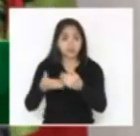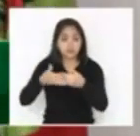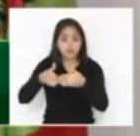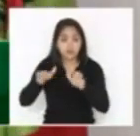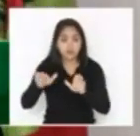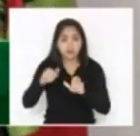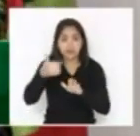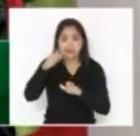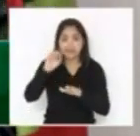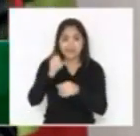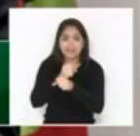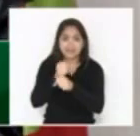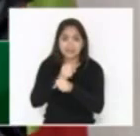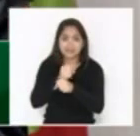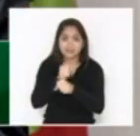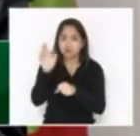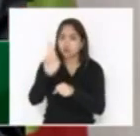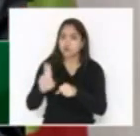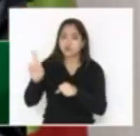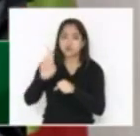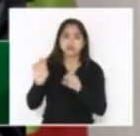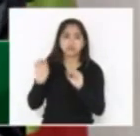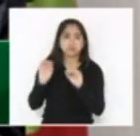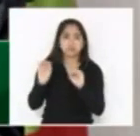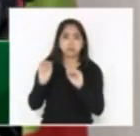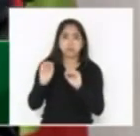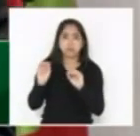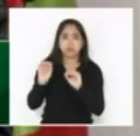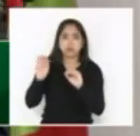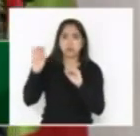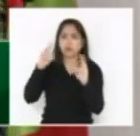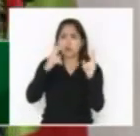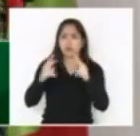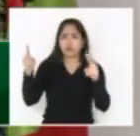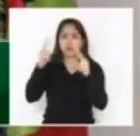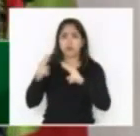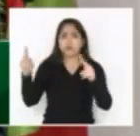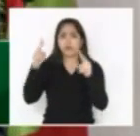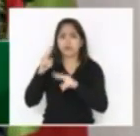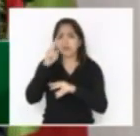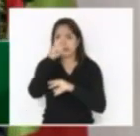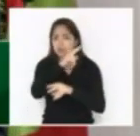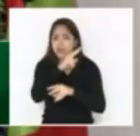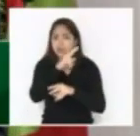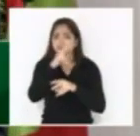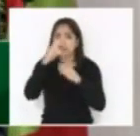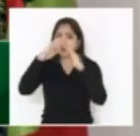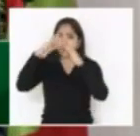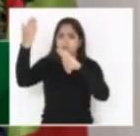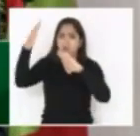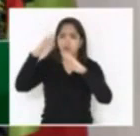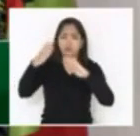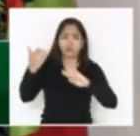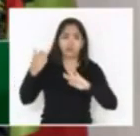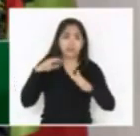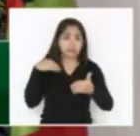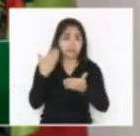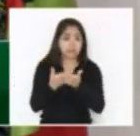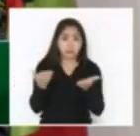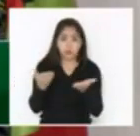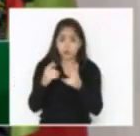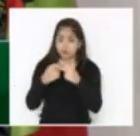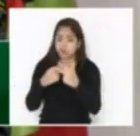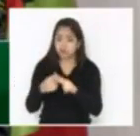anos está sem uso, porque deu um vendaval, arrancou umas telhas e até hoje não foram feitos